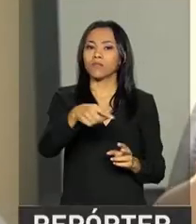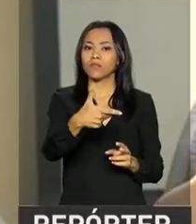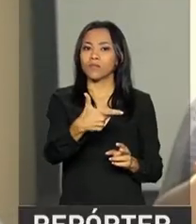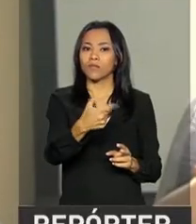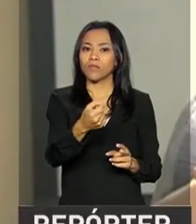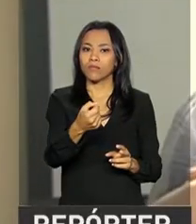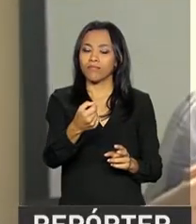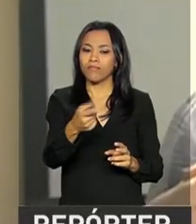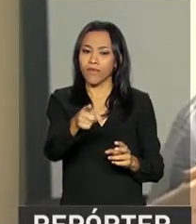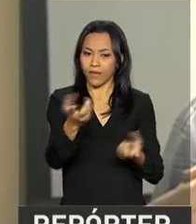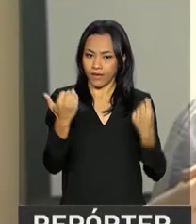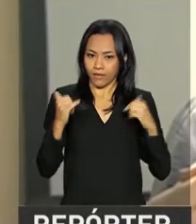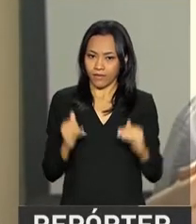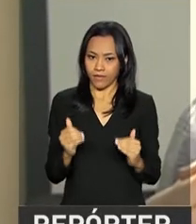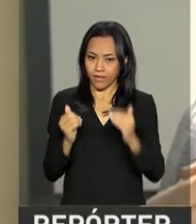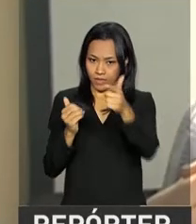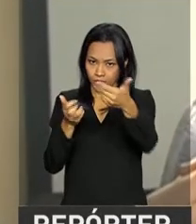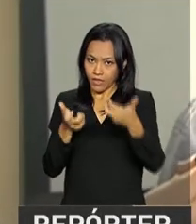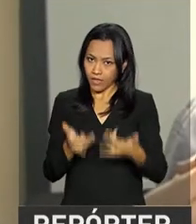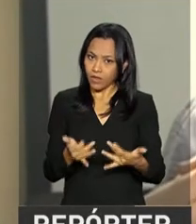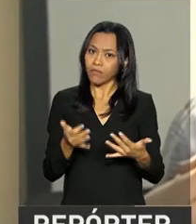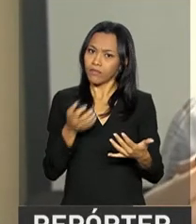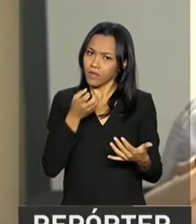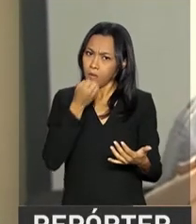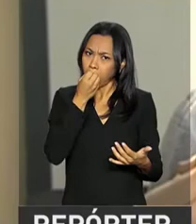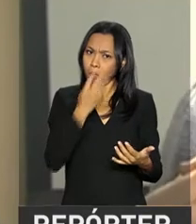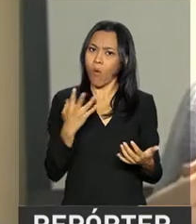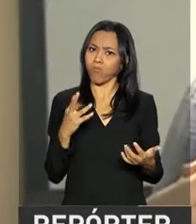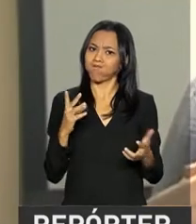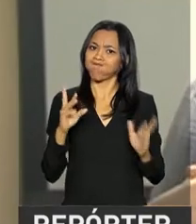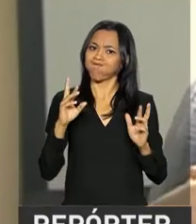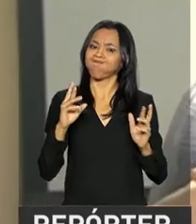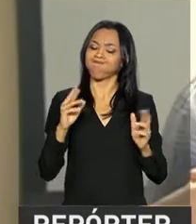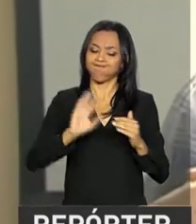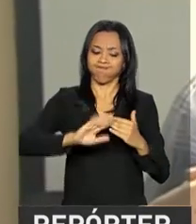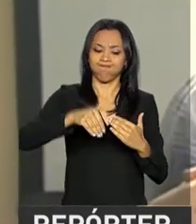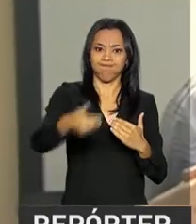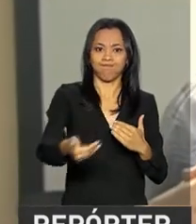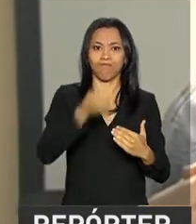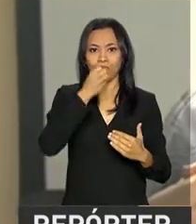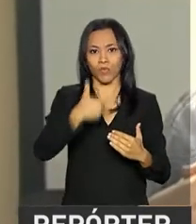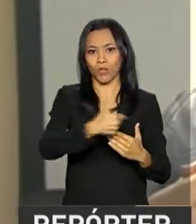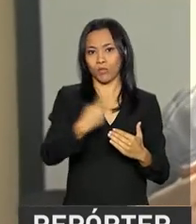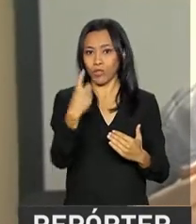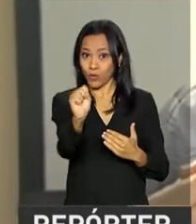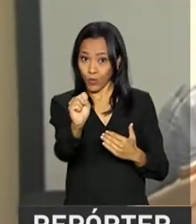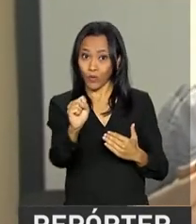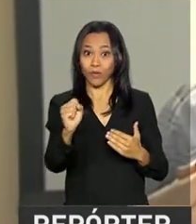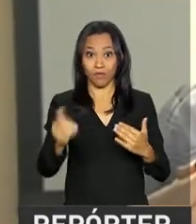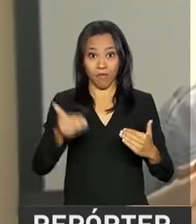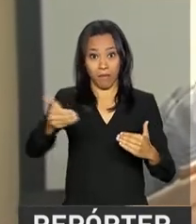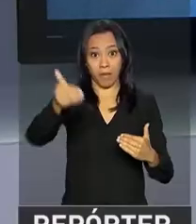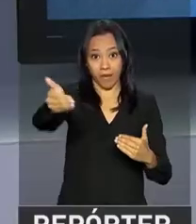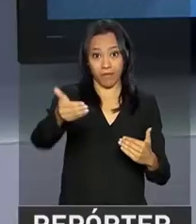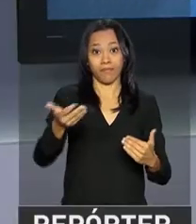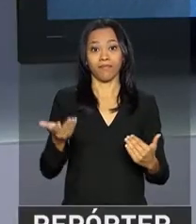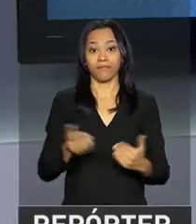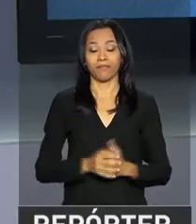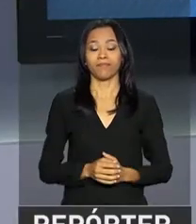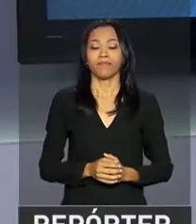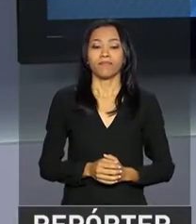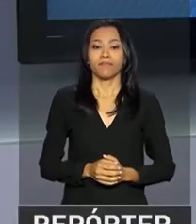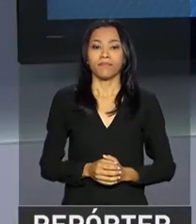ea gente até guarda um bom resultado em 2018 mas como a gente compara com um ano muito bom de 2007 estão apresentando queda